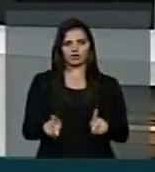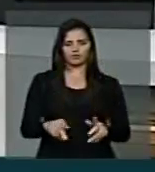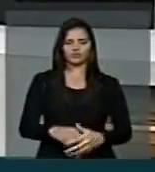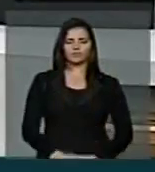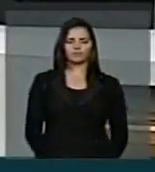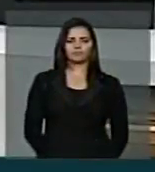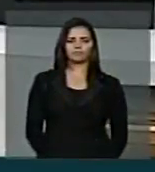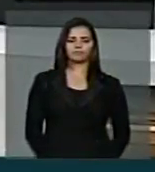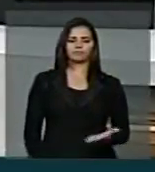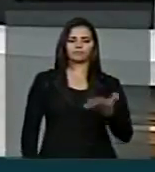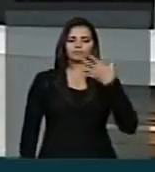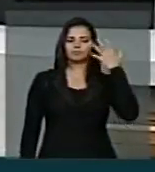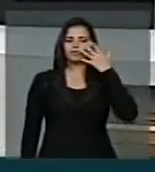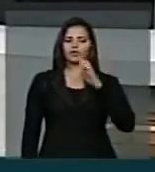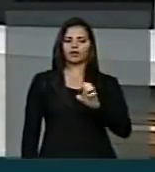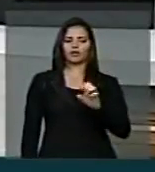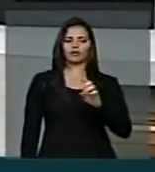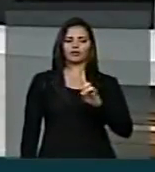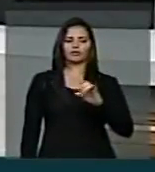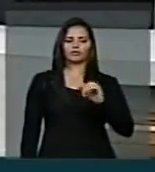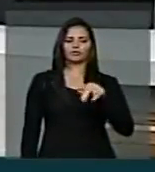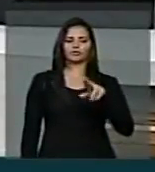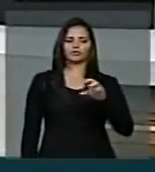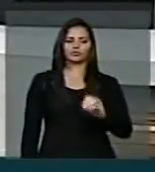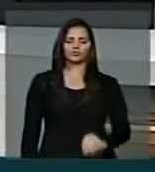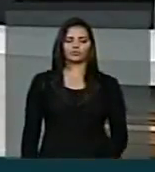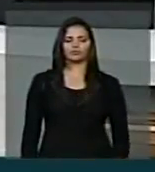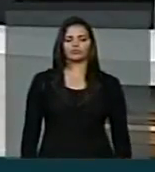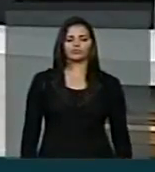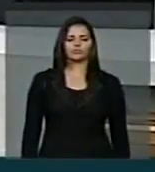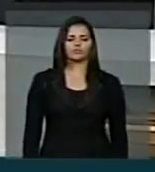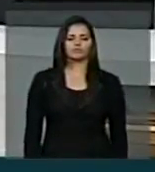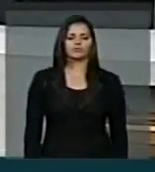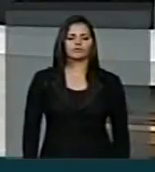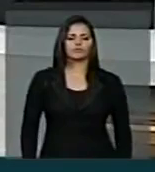Com a palavra o deputado Edinho Bess.